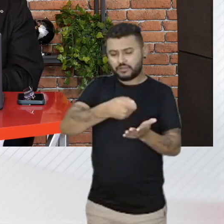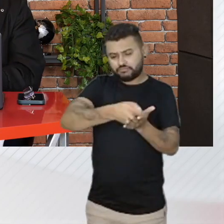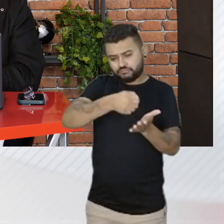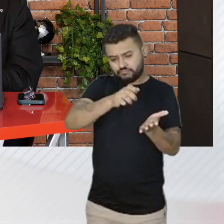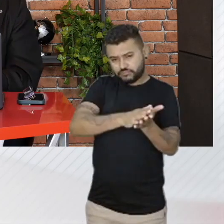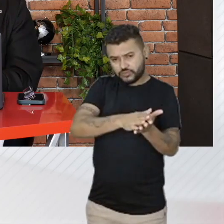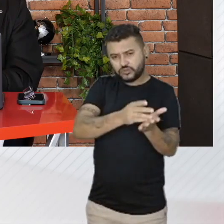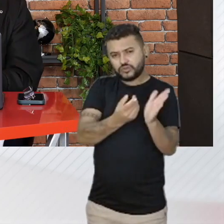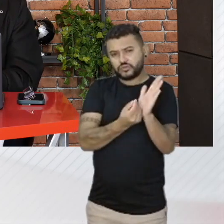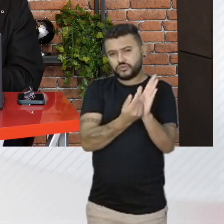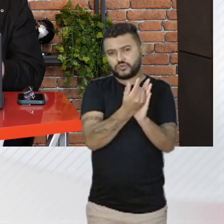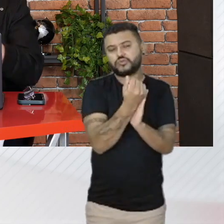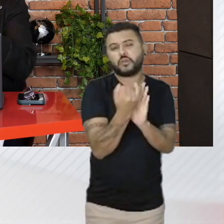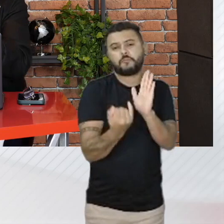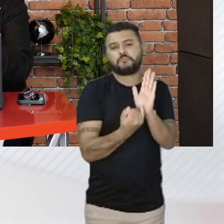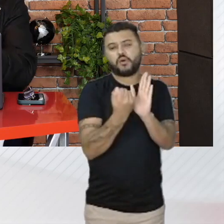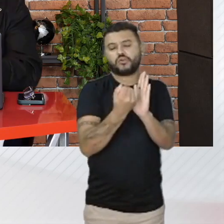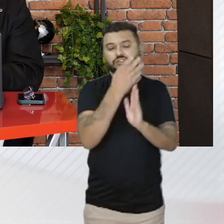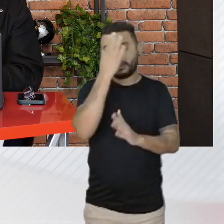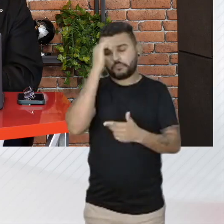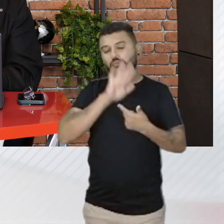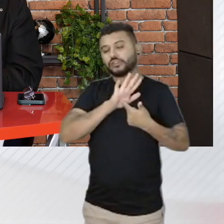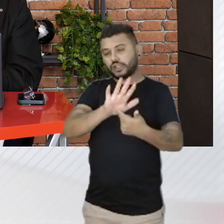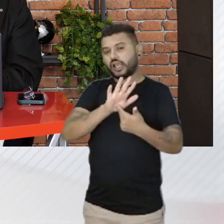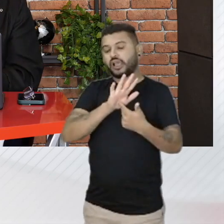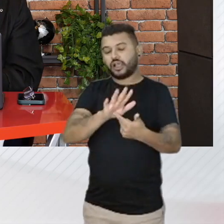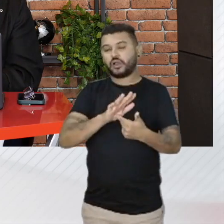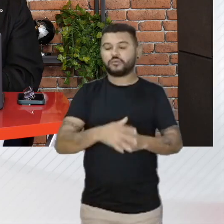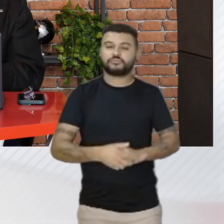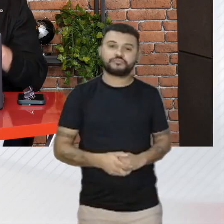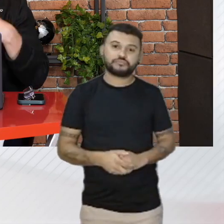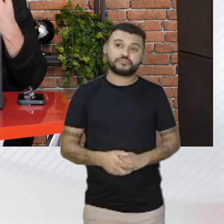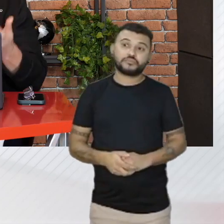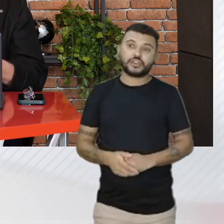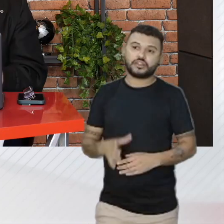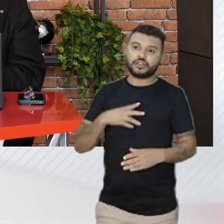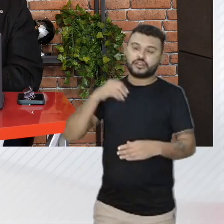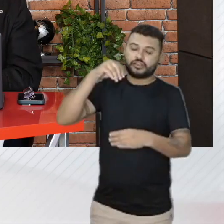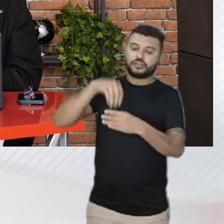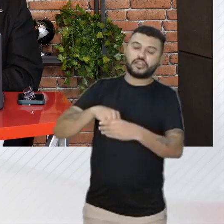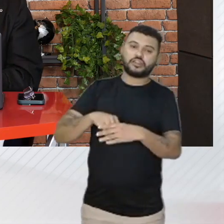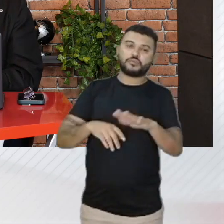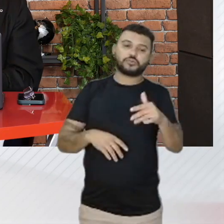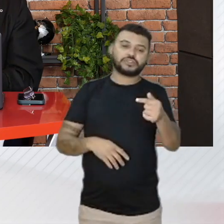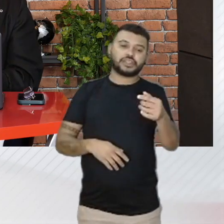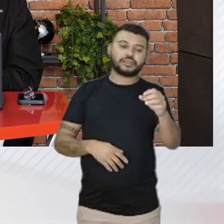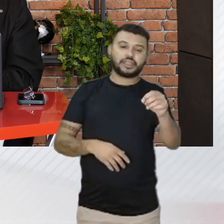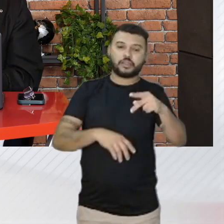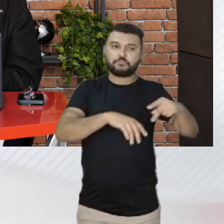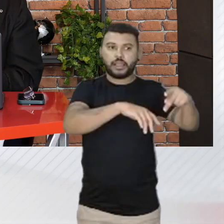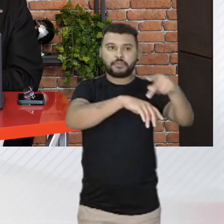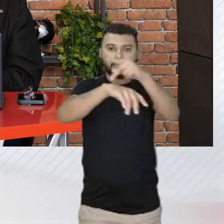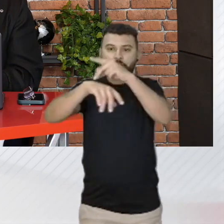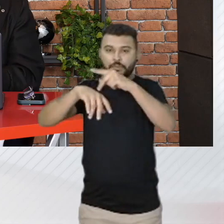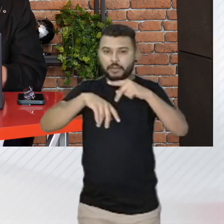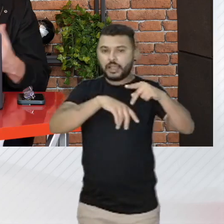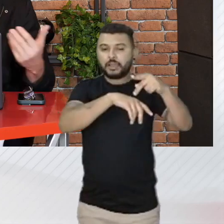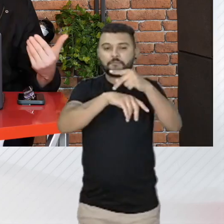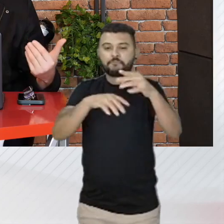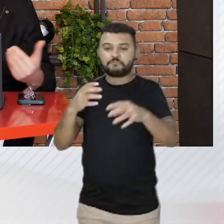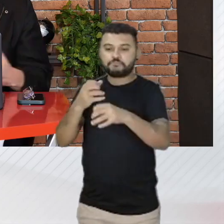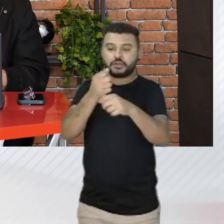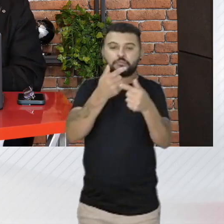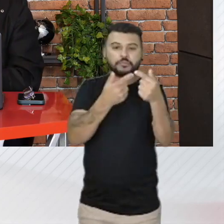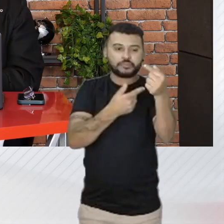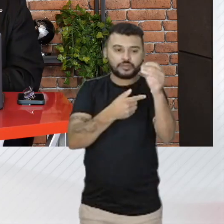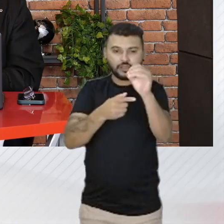quanto que a pessoa vai pagar, e o que acontece onde está implantado o IVA, tem mais de 70 países que tem esse modelo, você